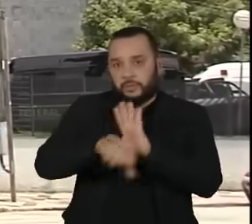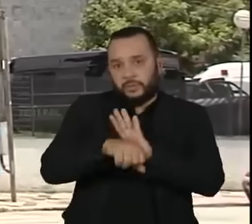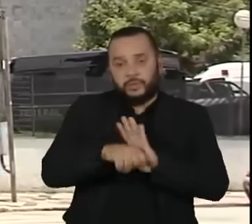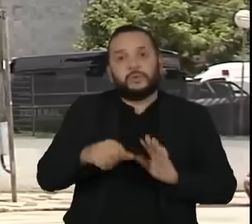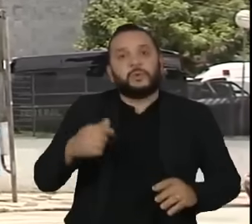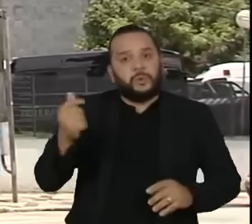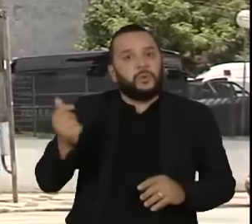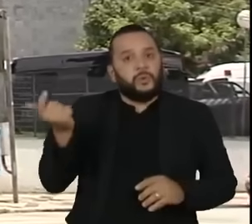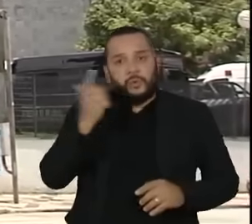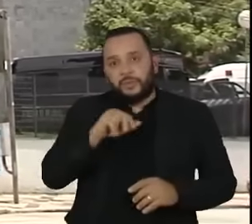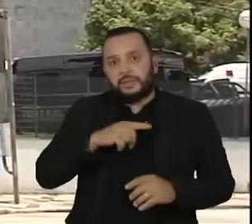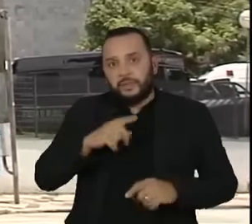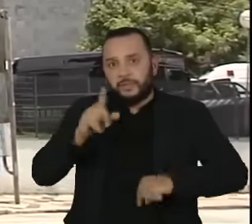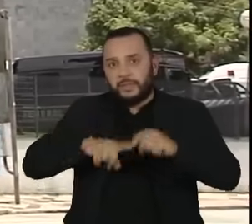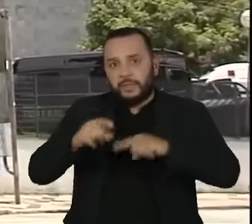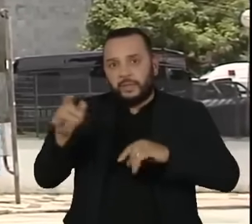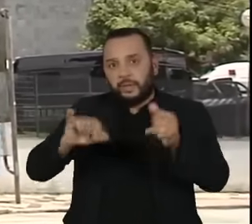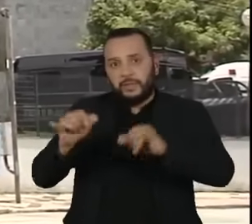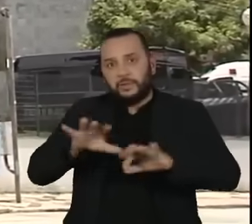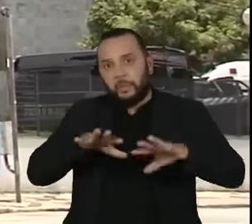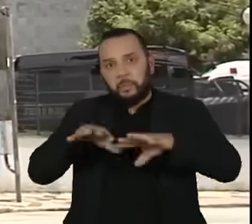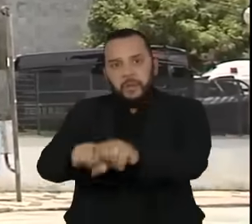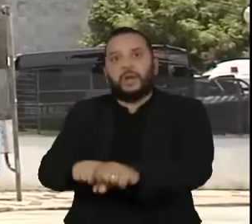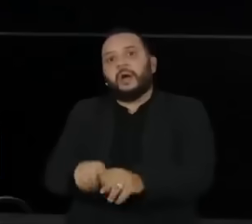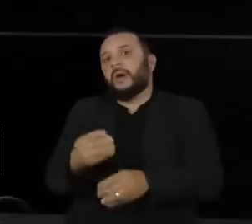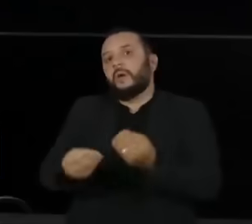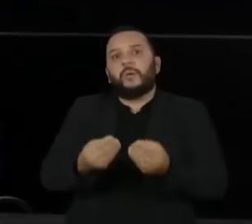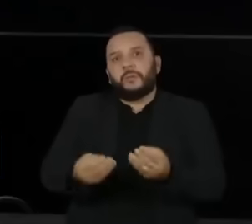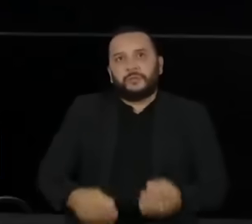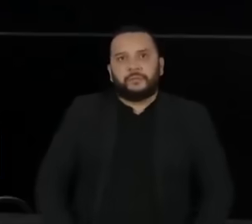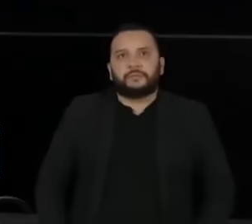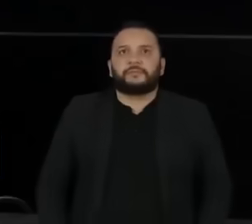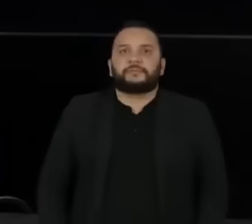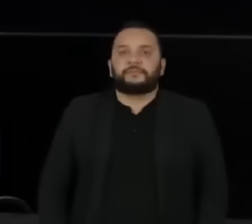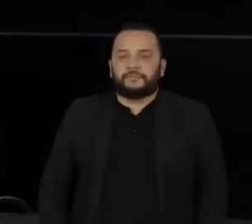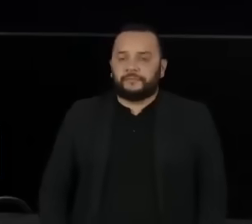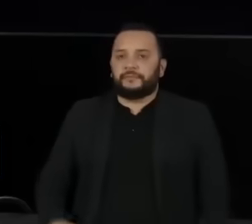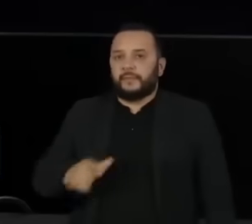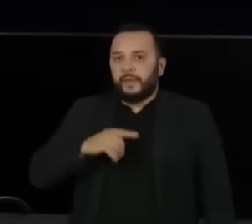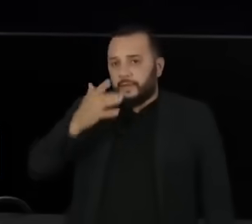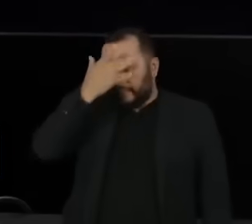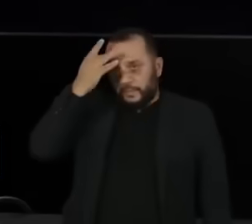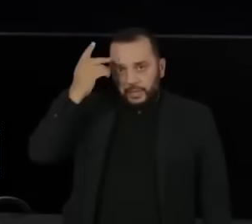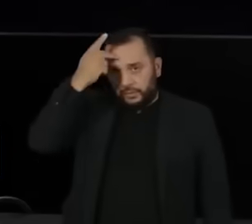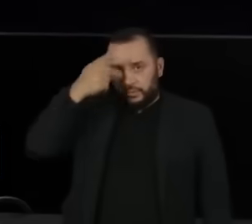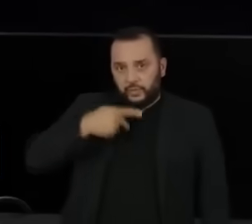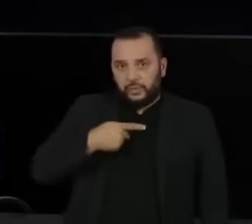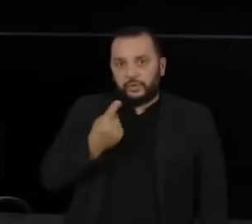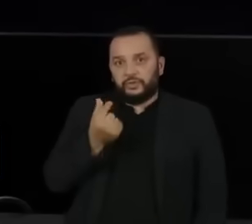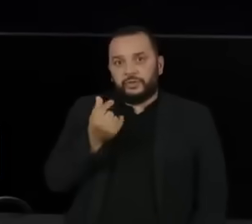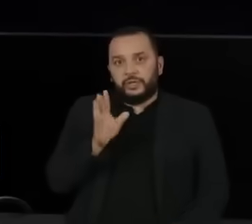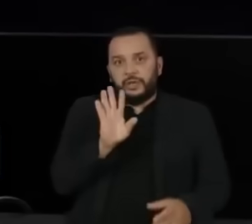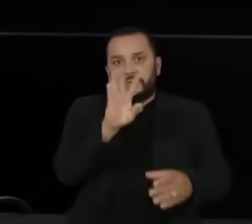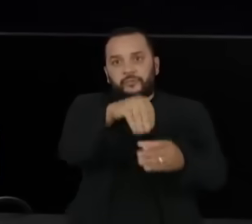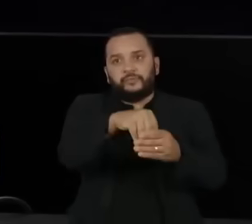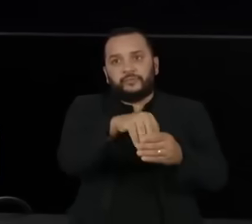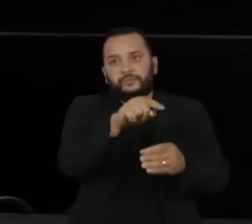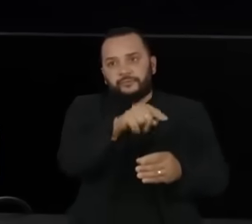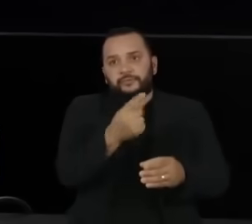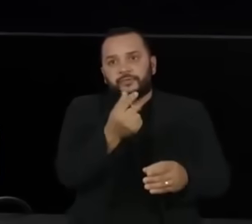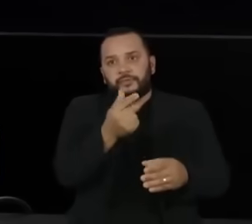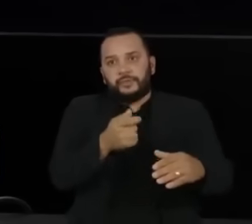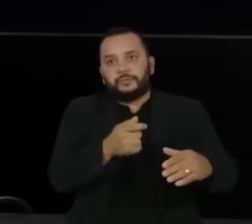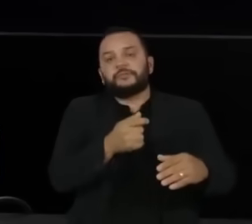conseguido desviar os produtos químicos. Vamos ouvir. Pessoas físicas depositavam o dinheiro em